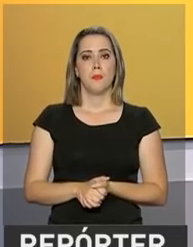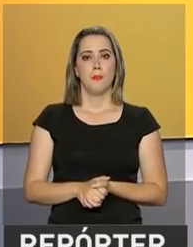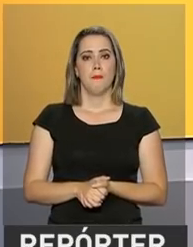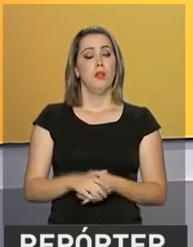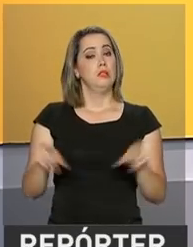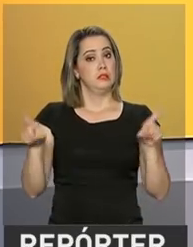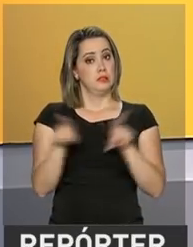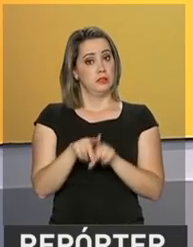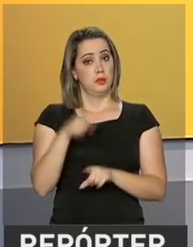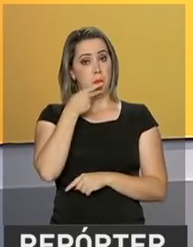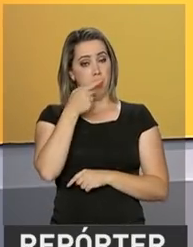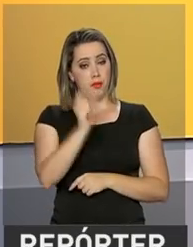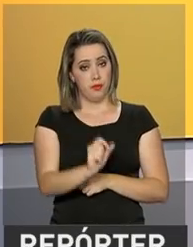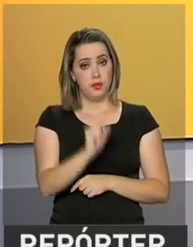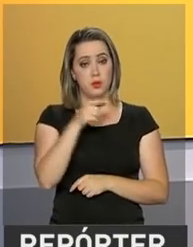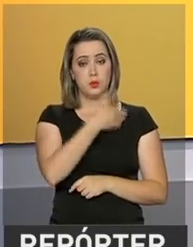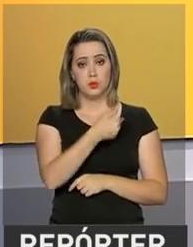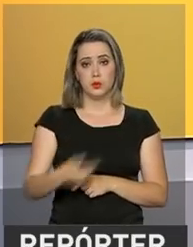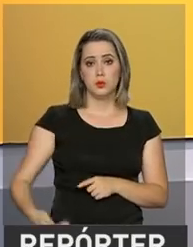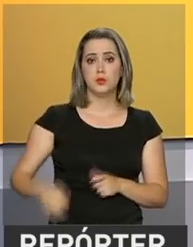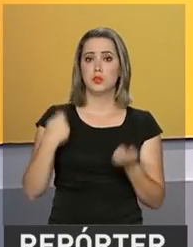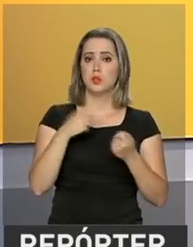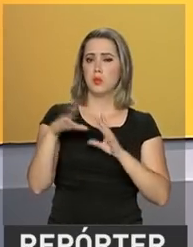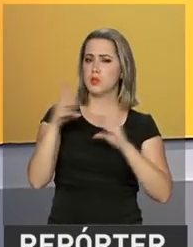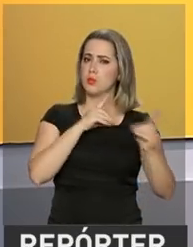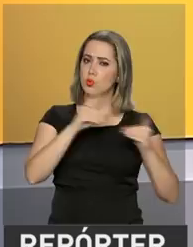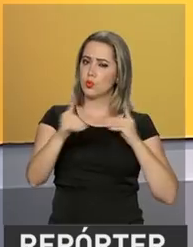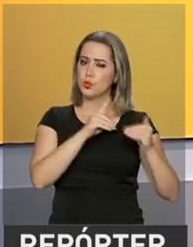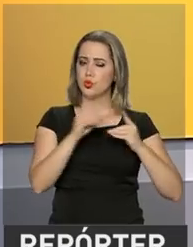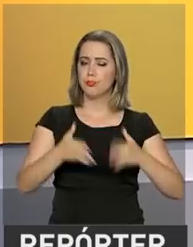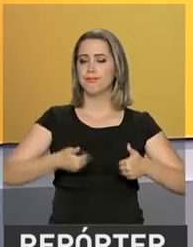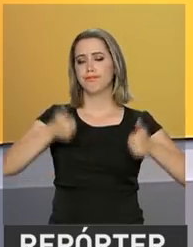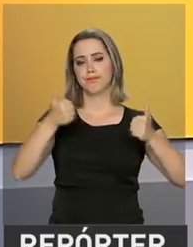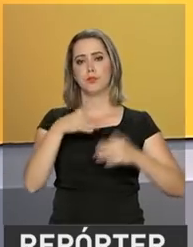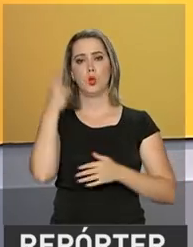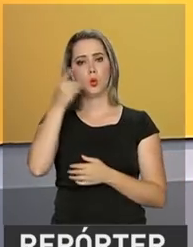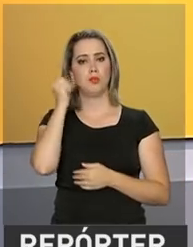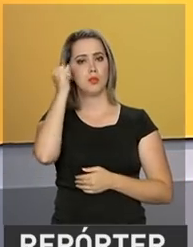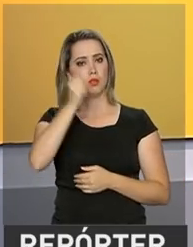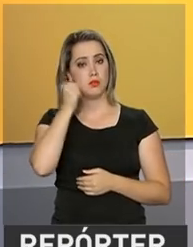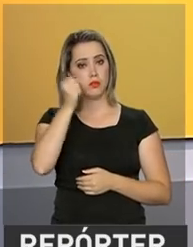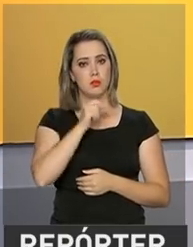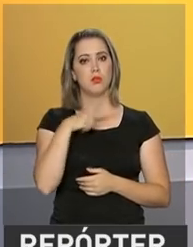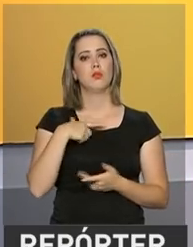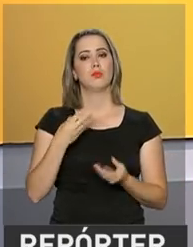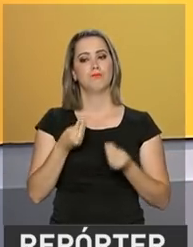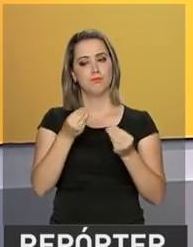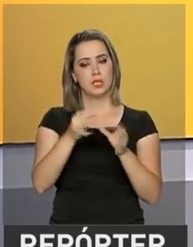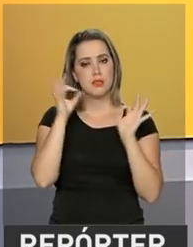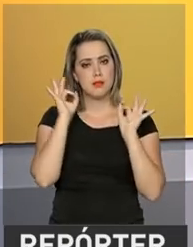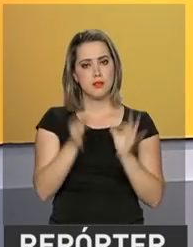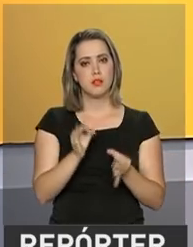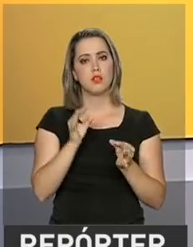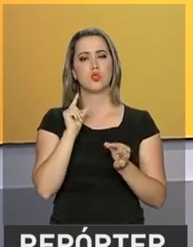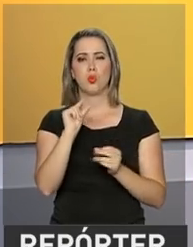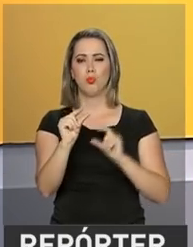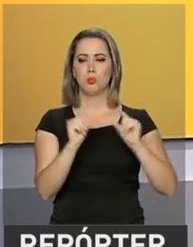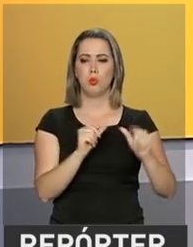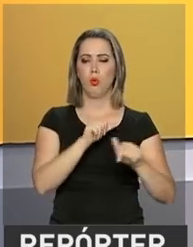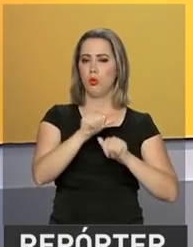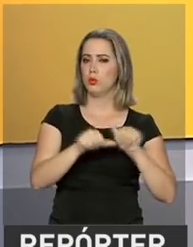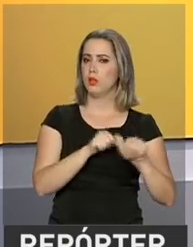disse que o governo deve intensificar as conversas com parlamentares para garantir que poucas alterações sejam feitas no projeto